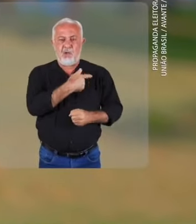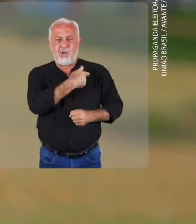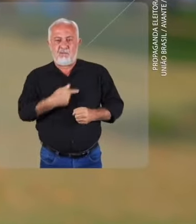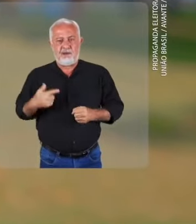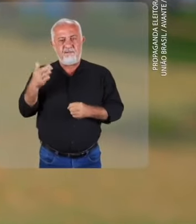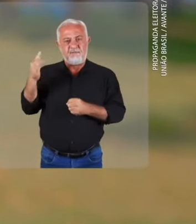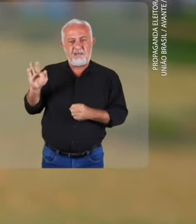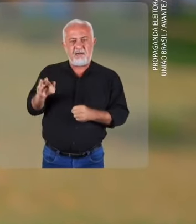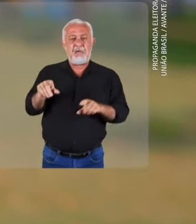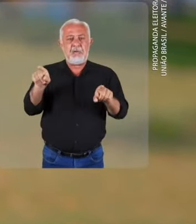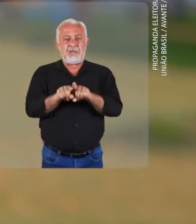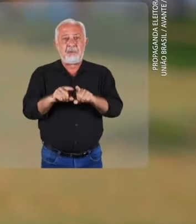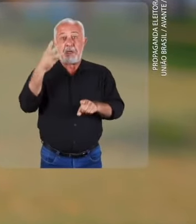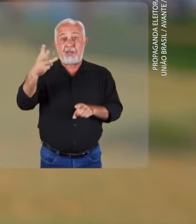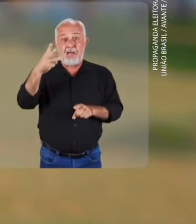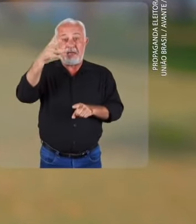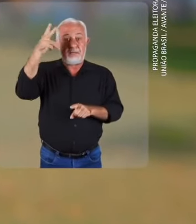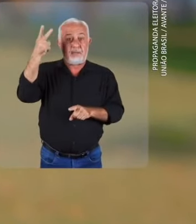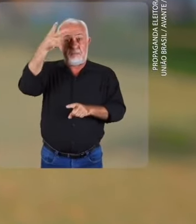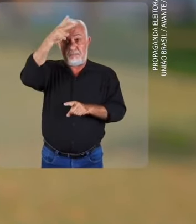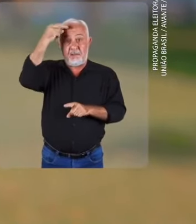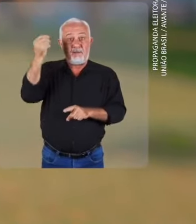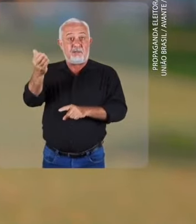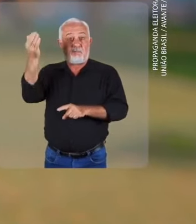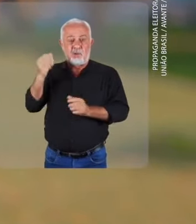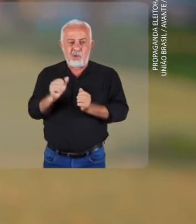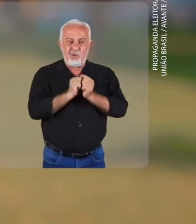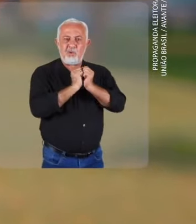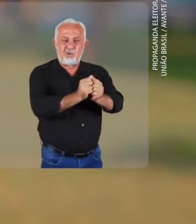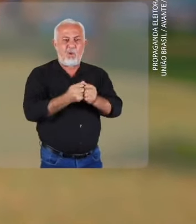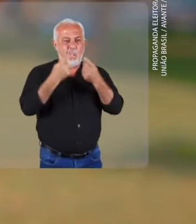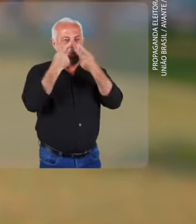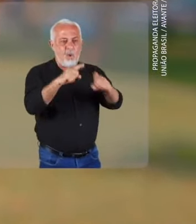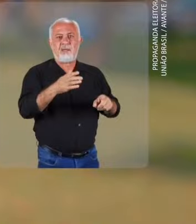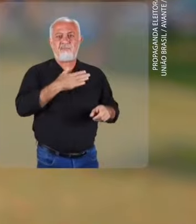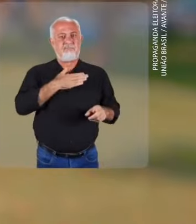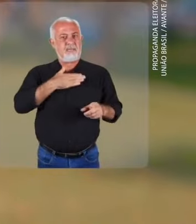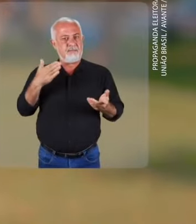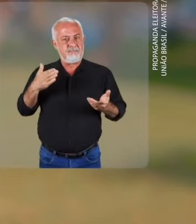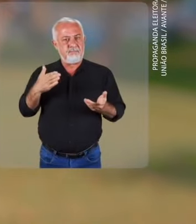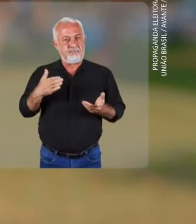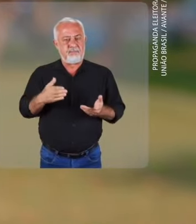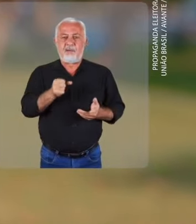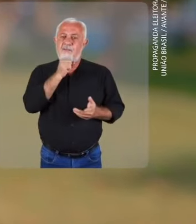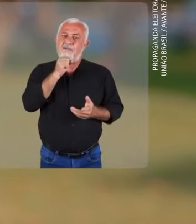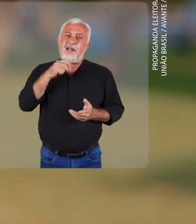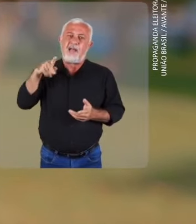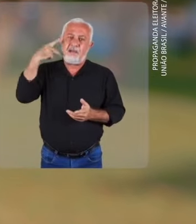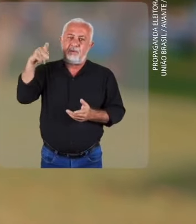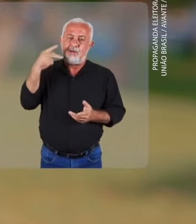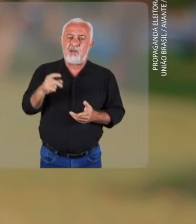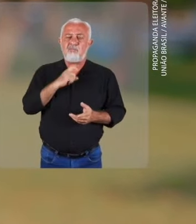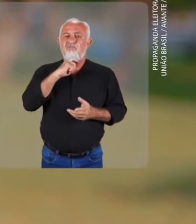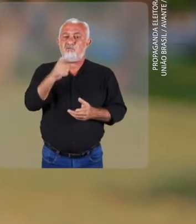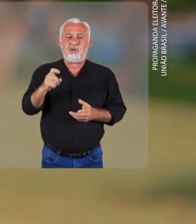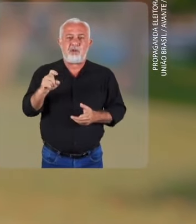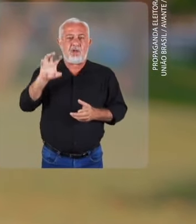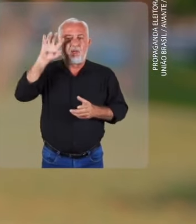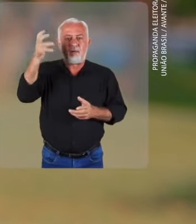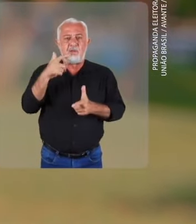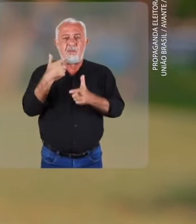máquina do governo federal e 3 prefeitos do passado que se juntaram contra a minha pessoa. A velha política que não